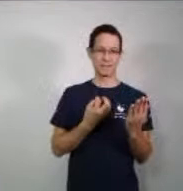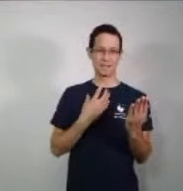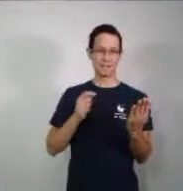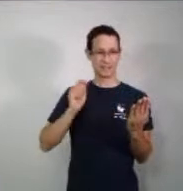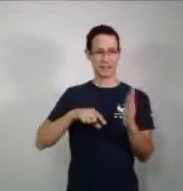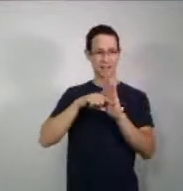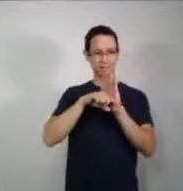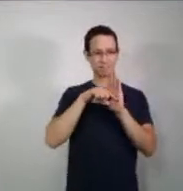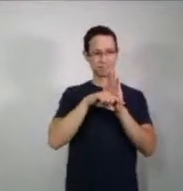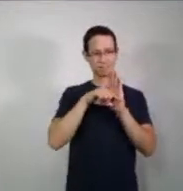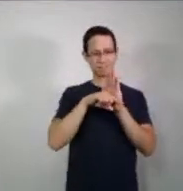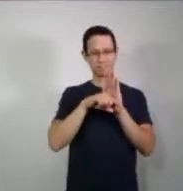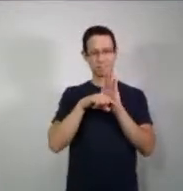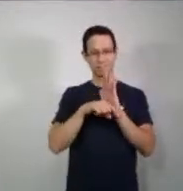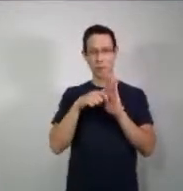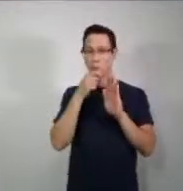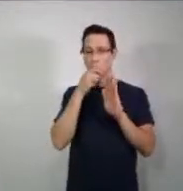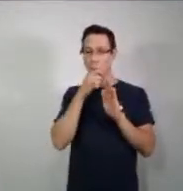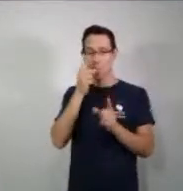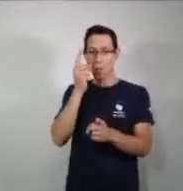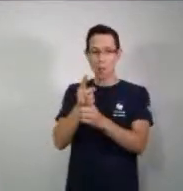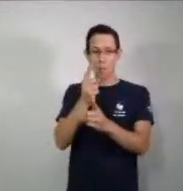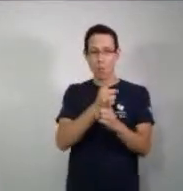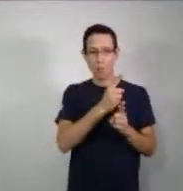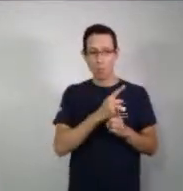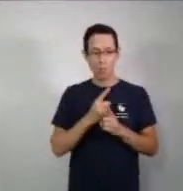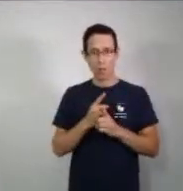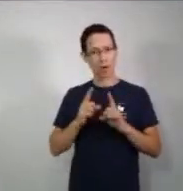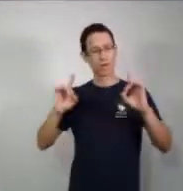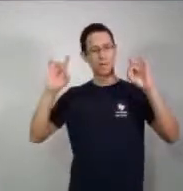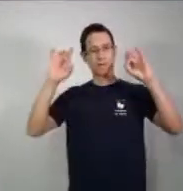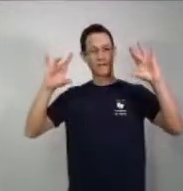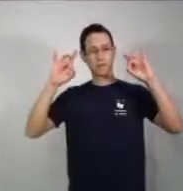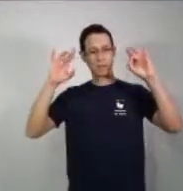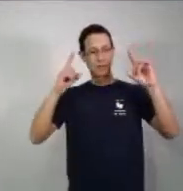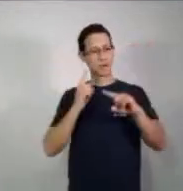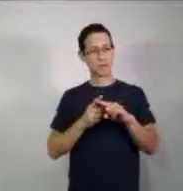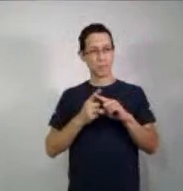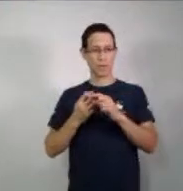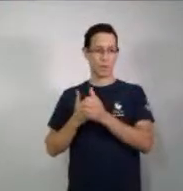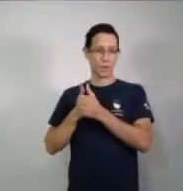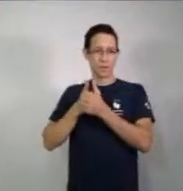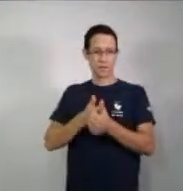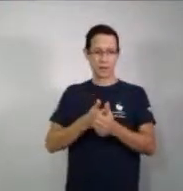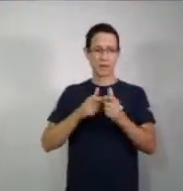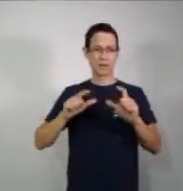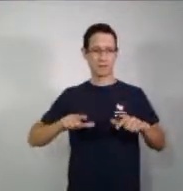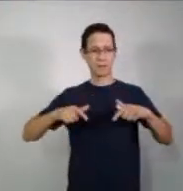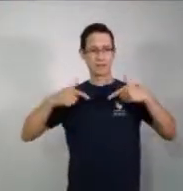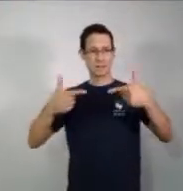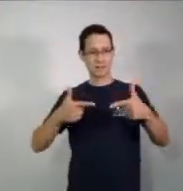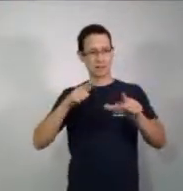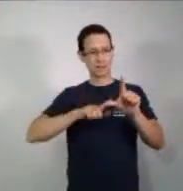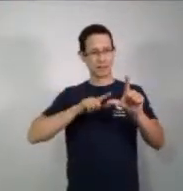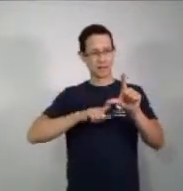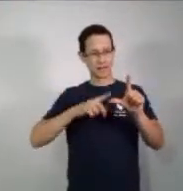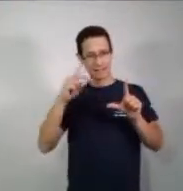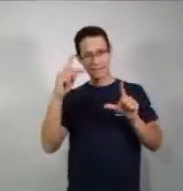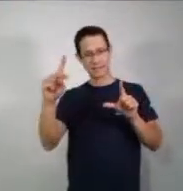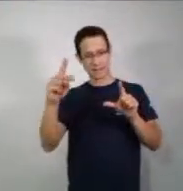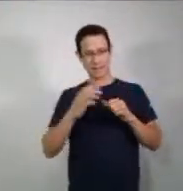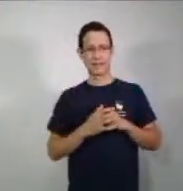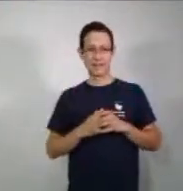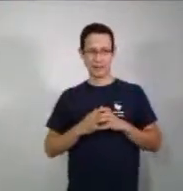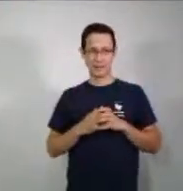até então estava intocada, totalmente privilegiada, porque ali a gente acompanha a formação literária dele, os